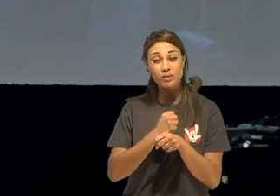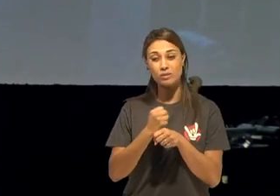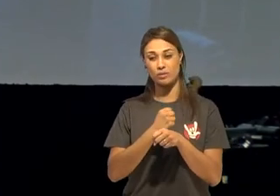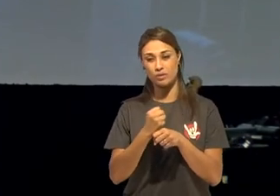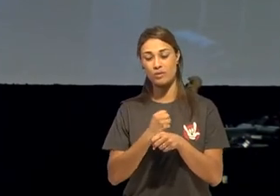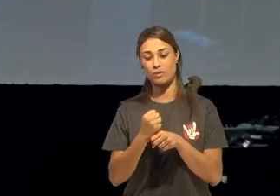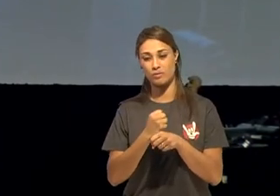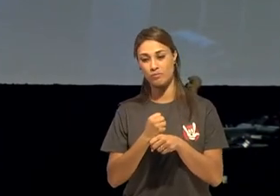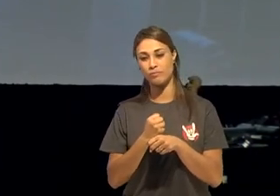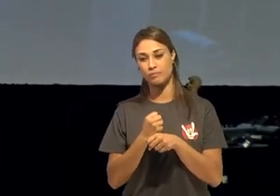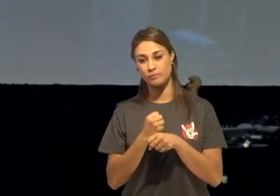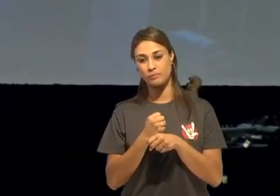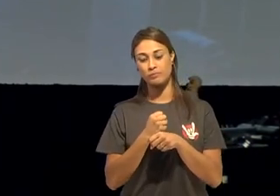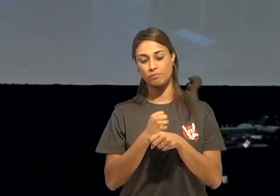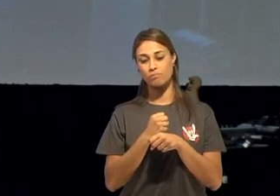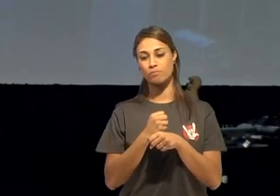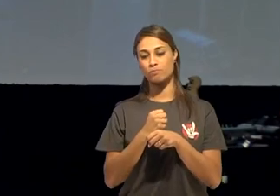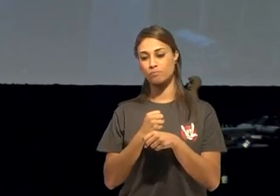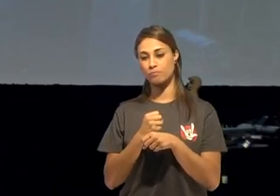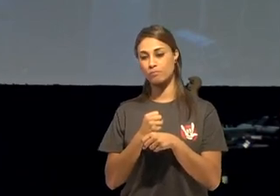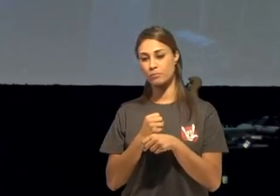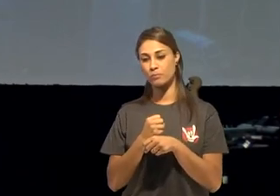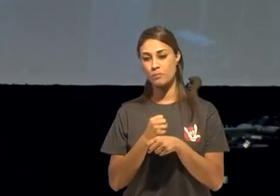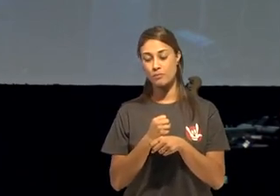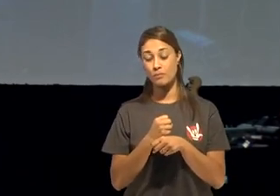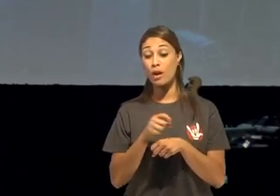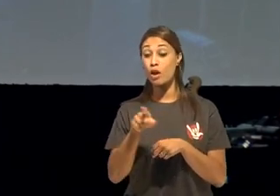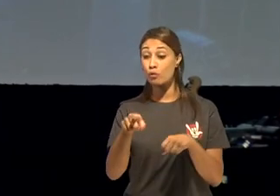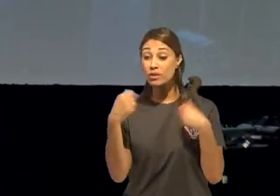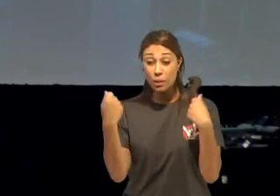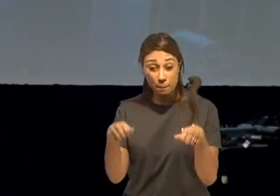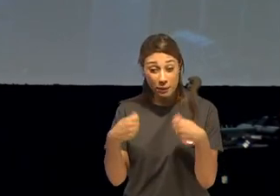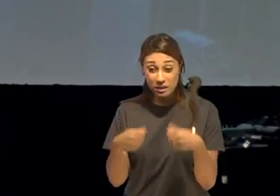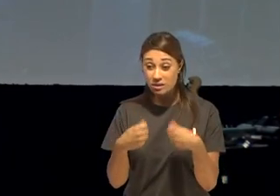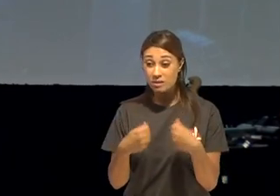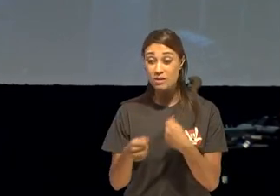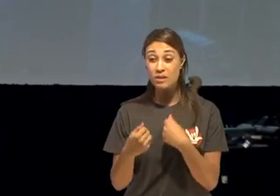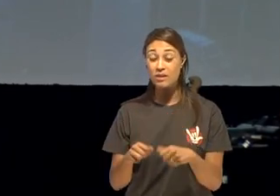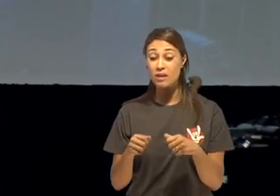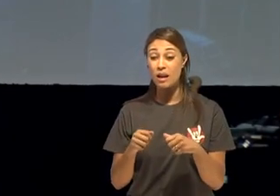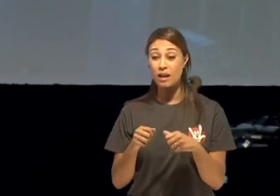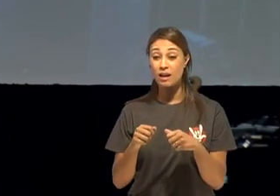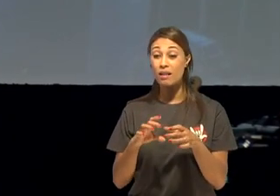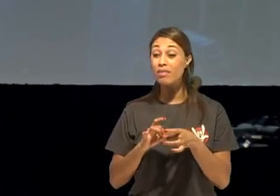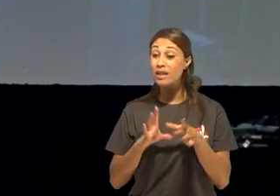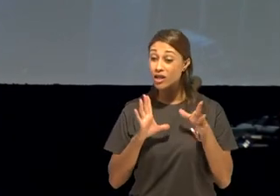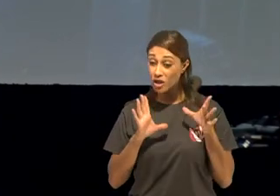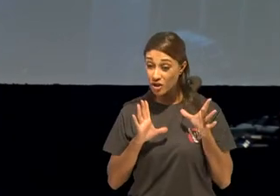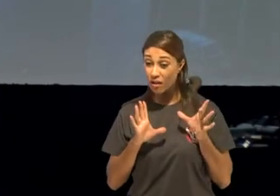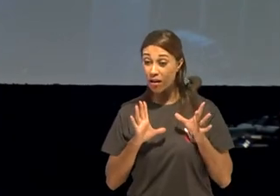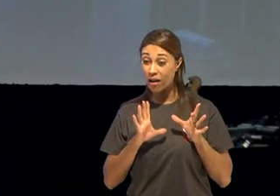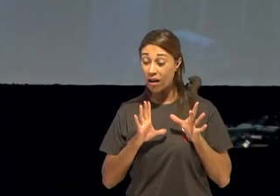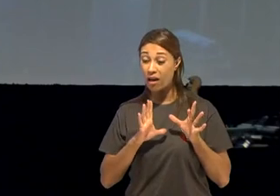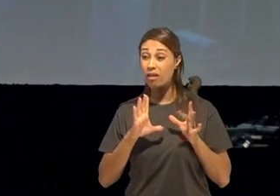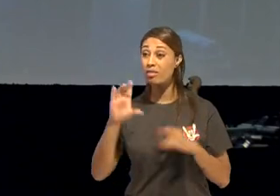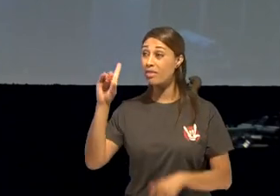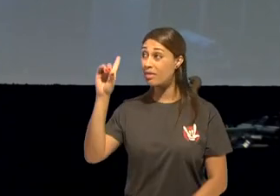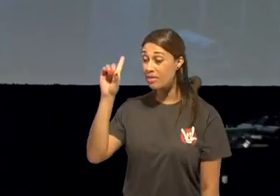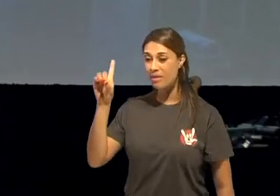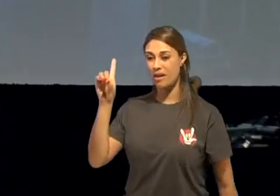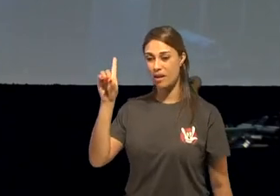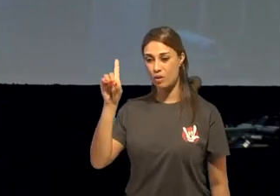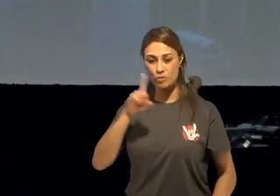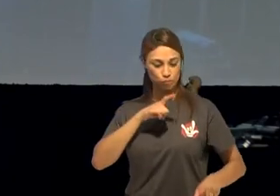ainda maior e você precisa deixar Deus te cavar. E eu já quero avisar que ser cavado